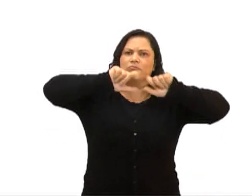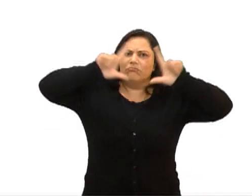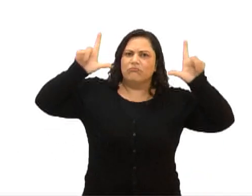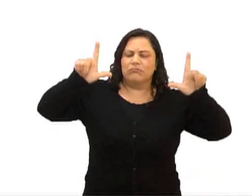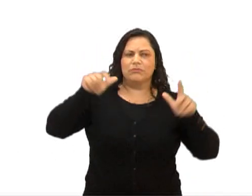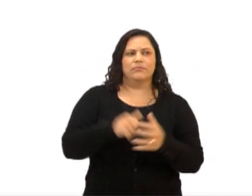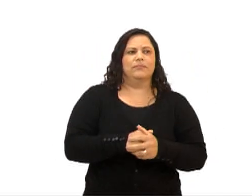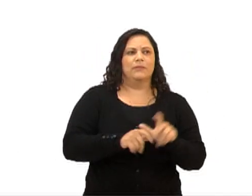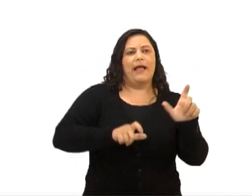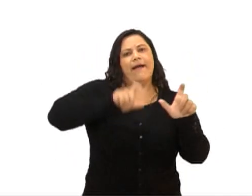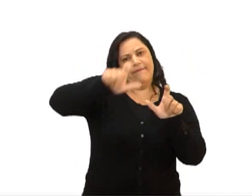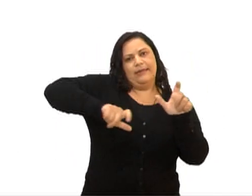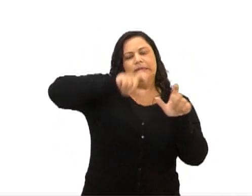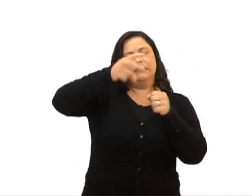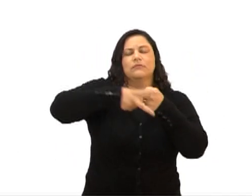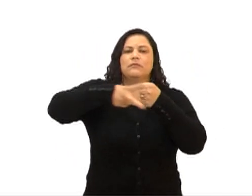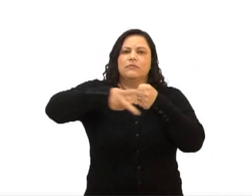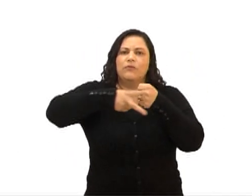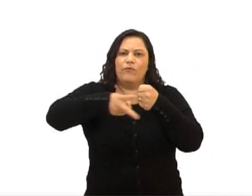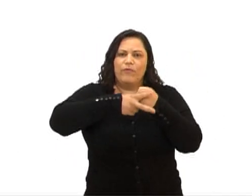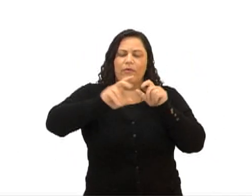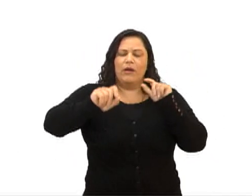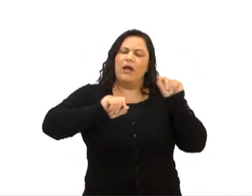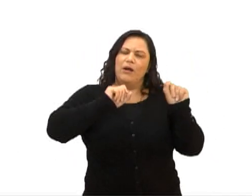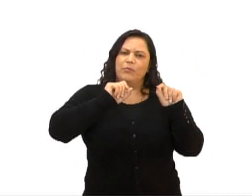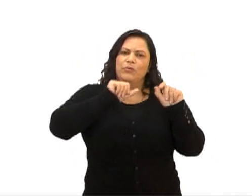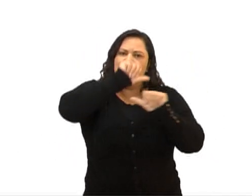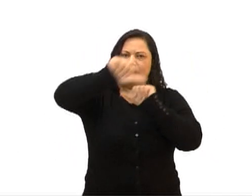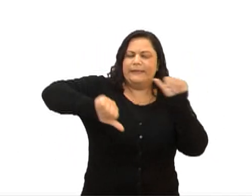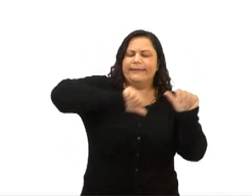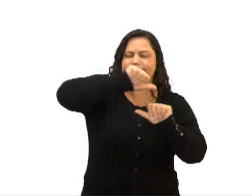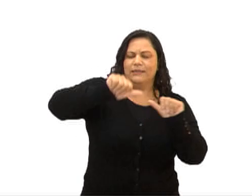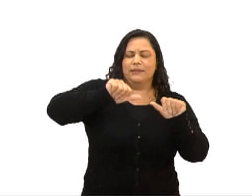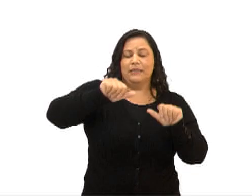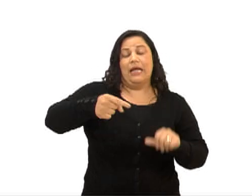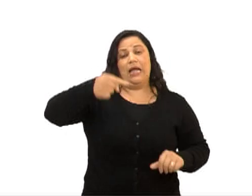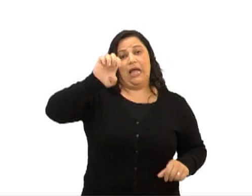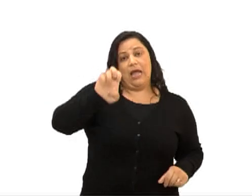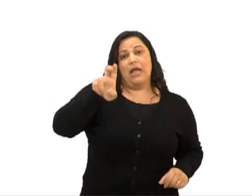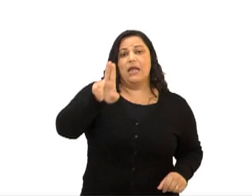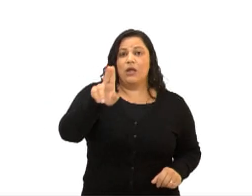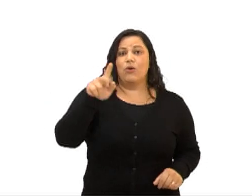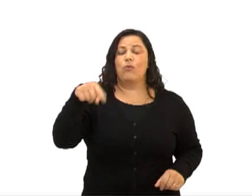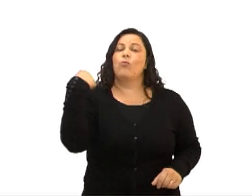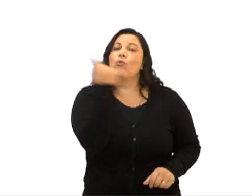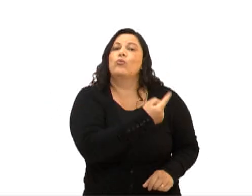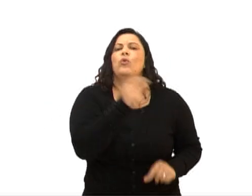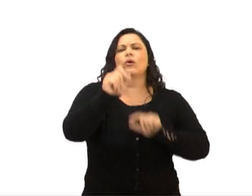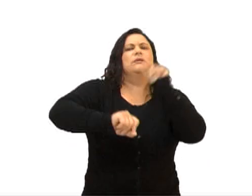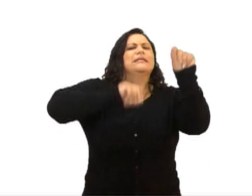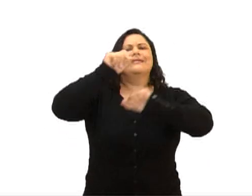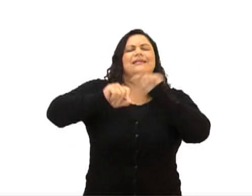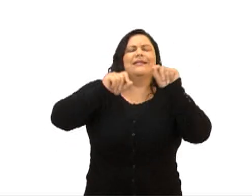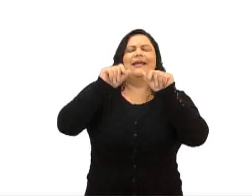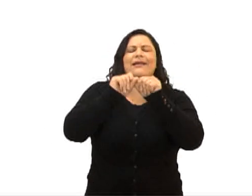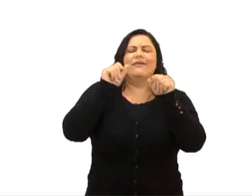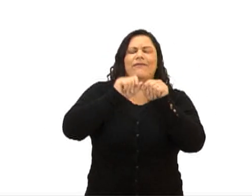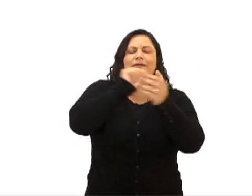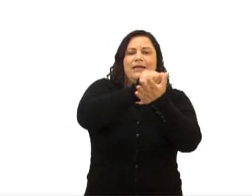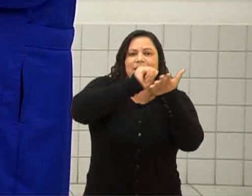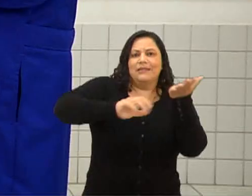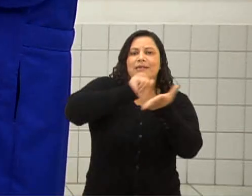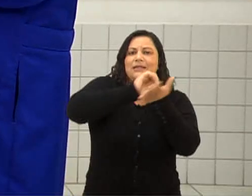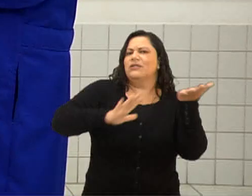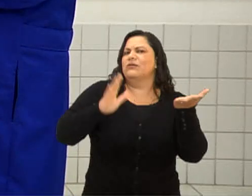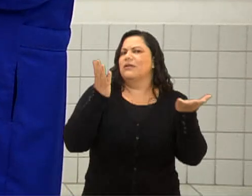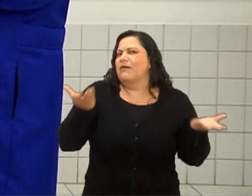sujeito é eu ou nós, nesses pronomes. Fiz atividades. Quem fez as atividades? Professora